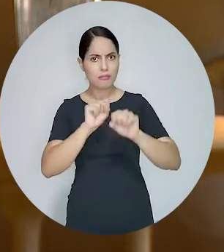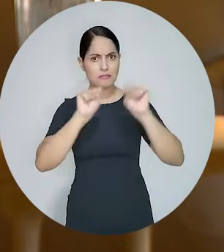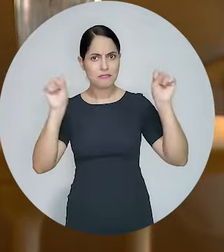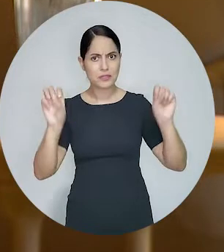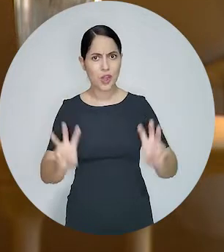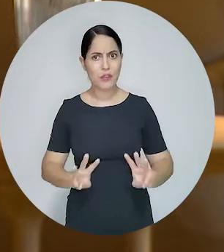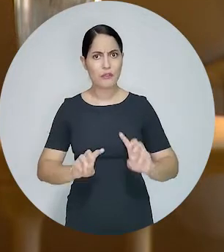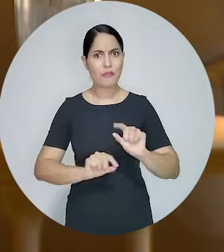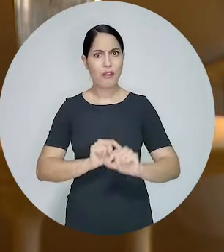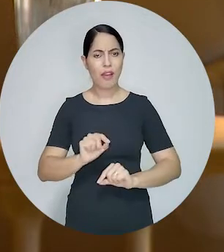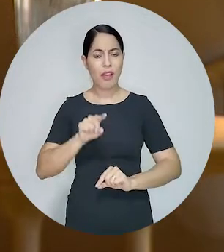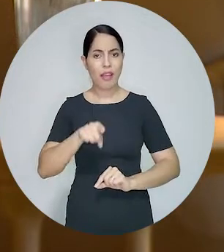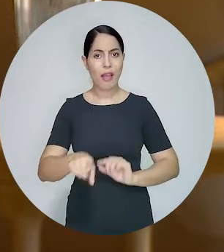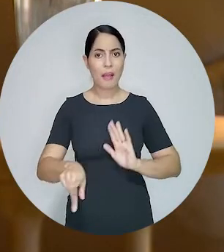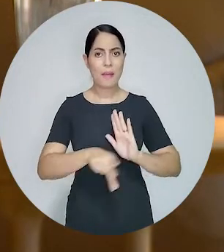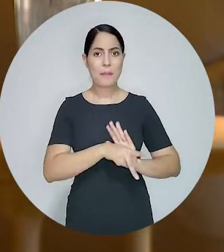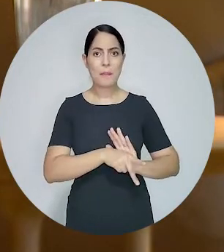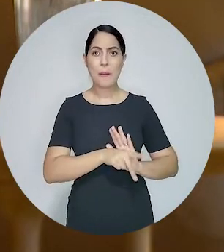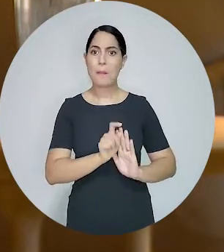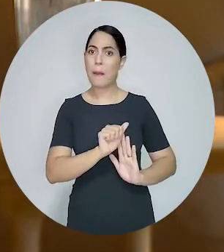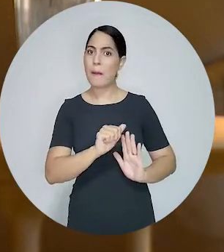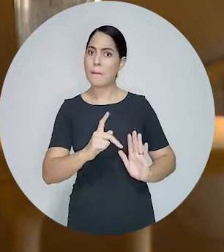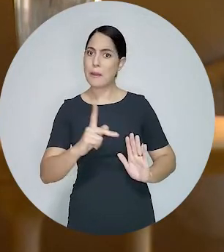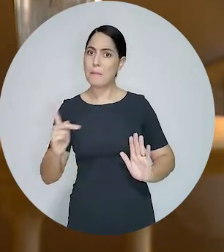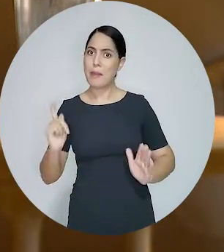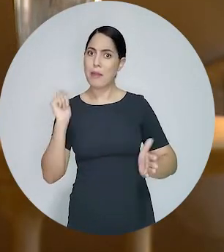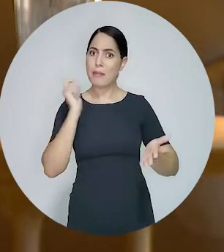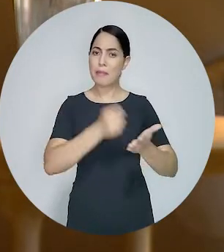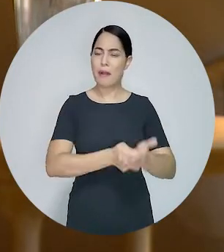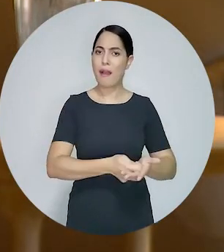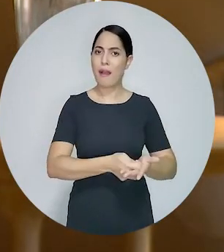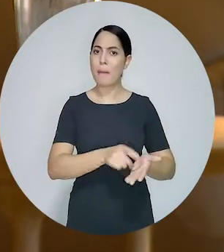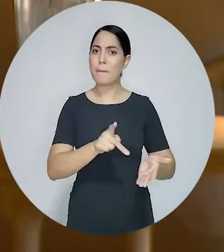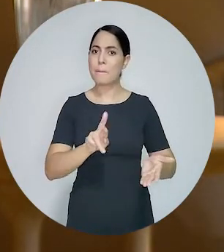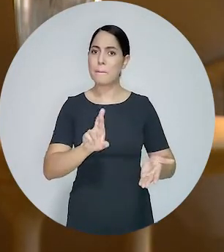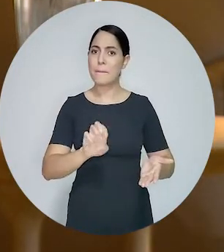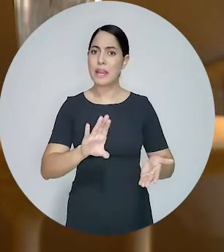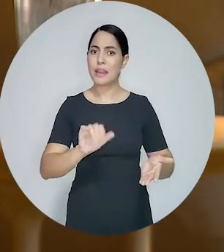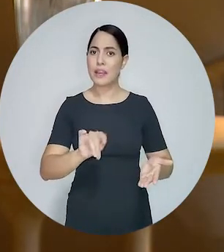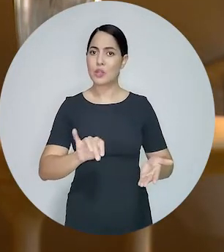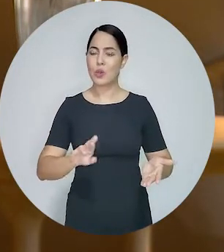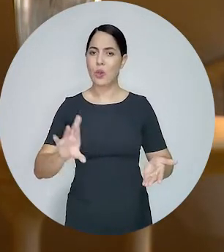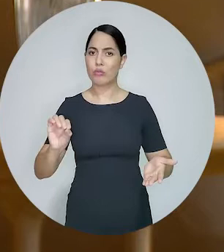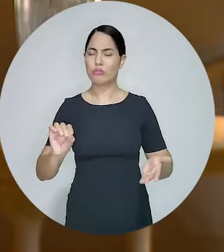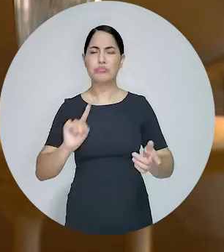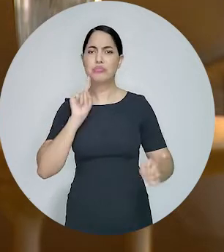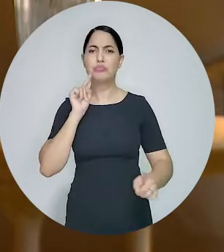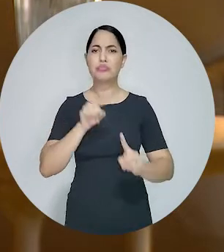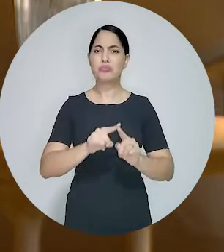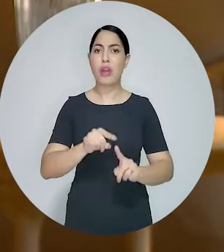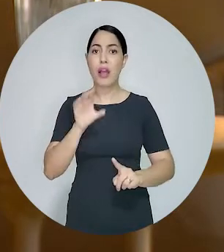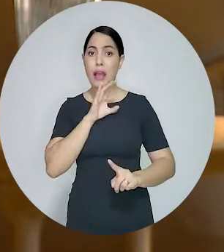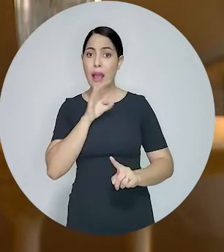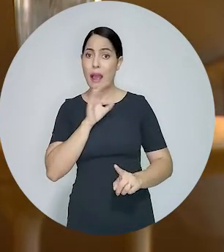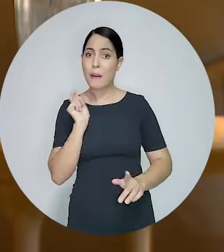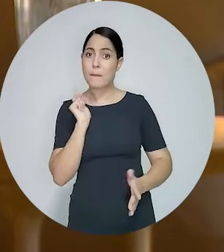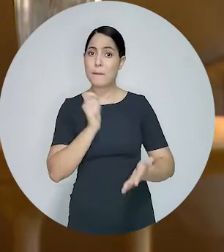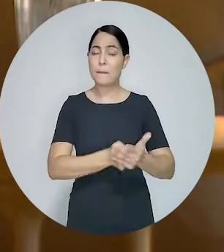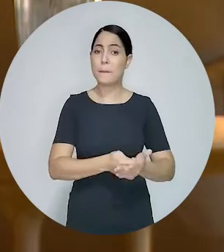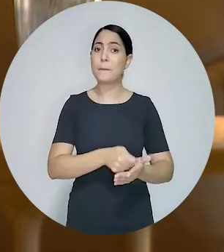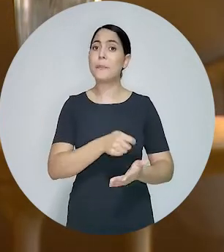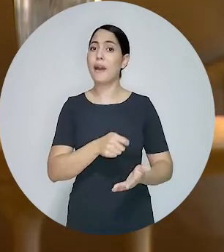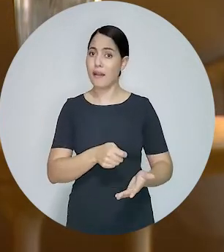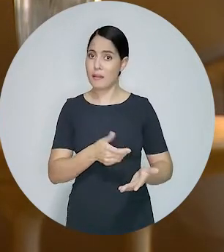software voltado a otimizar pagamentos de precatórios. O sistema tem a finalidade de otimizar a tramitação das demandas